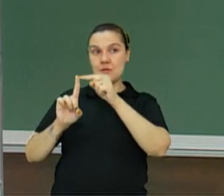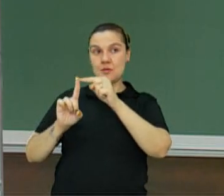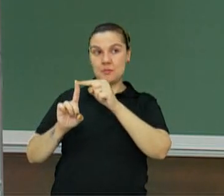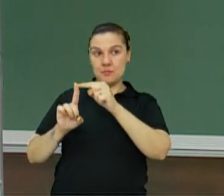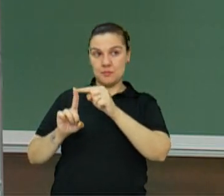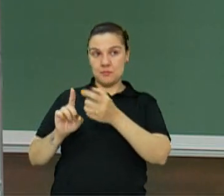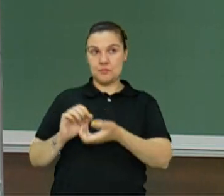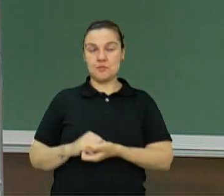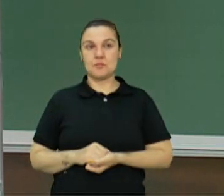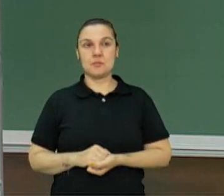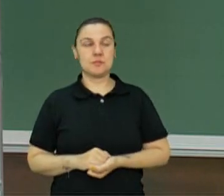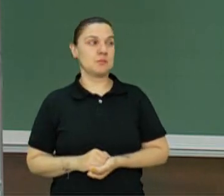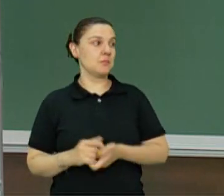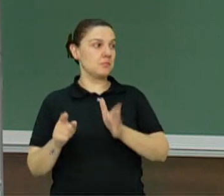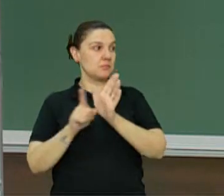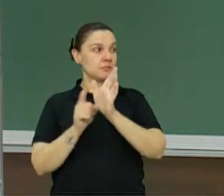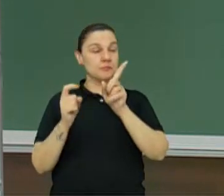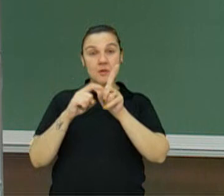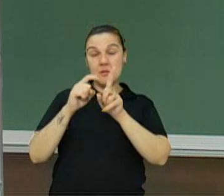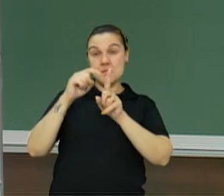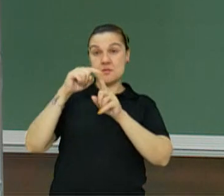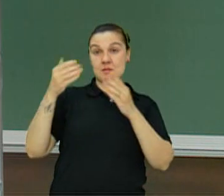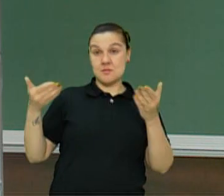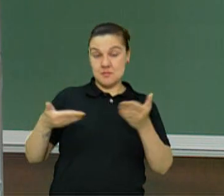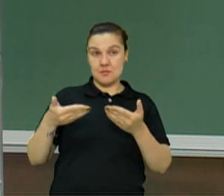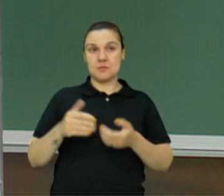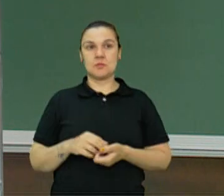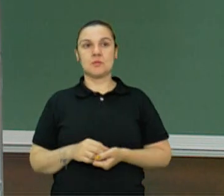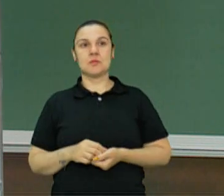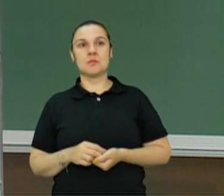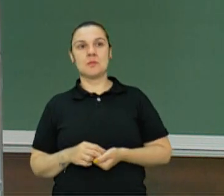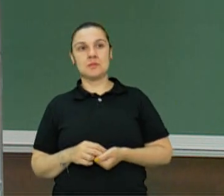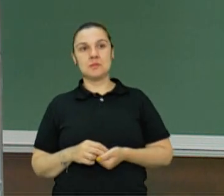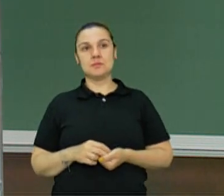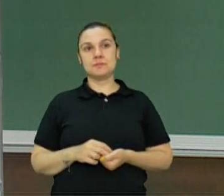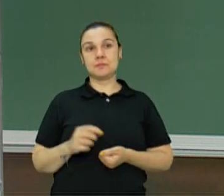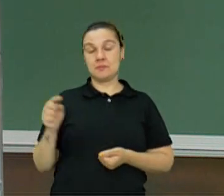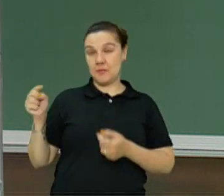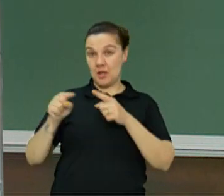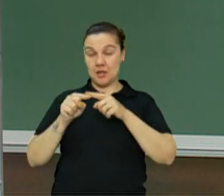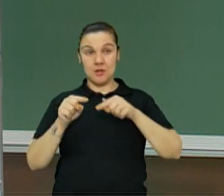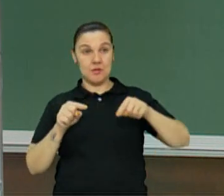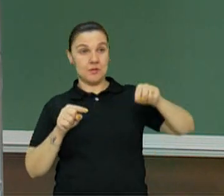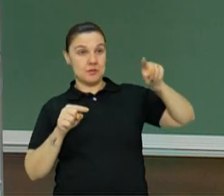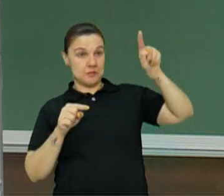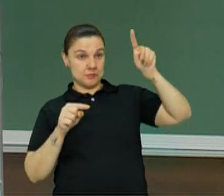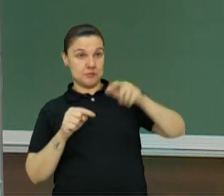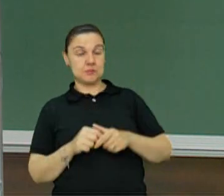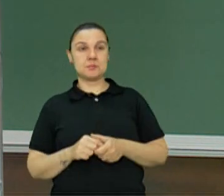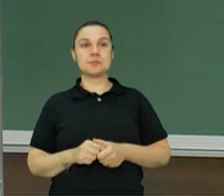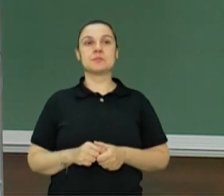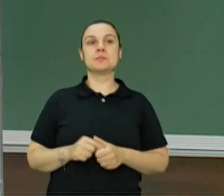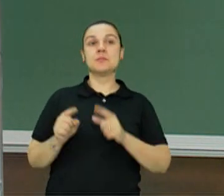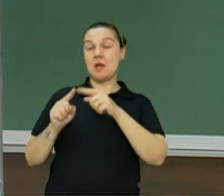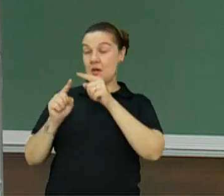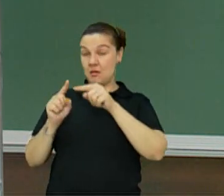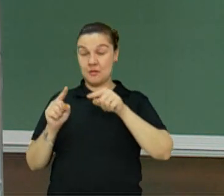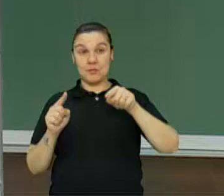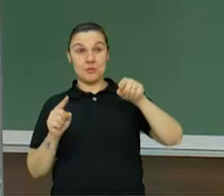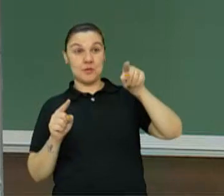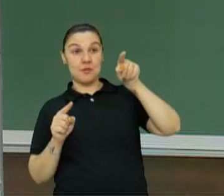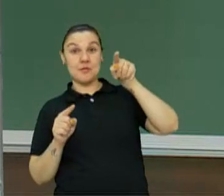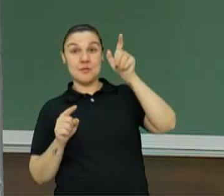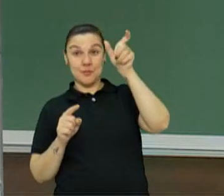formação de especiação. Então aqui eu tenho a formação de uma espécie, nesse ponto eu tenho a formação da outra espécie,